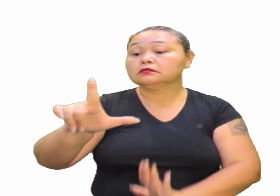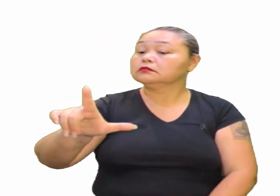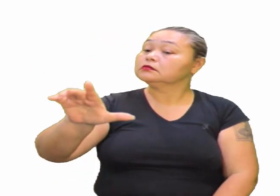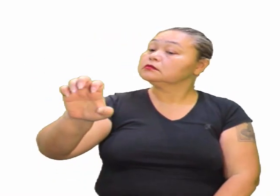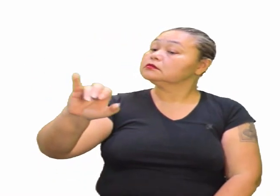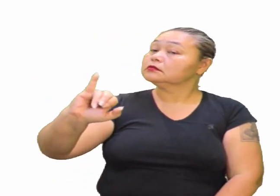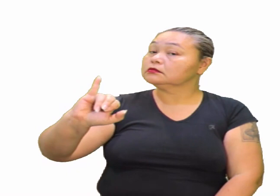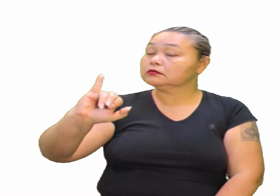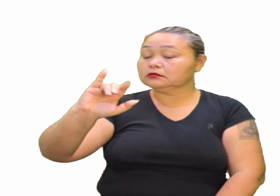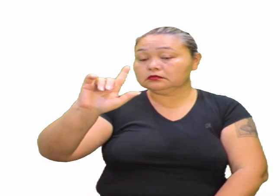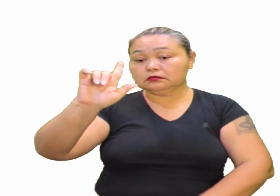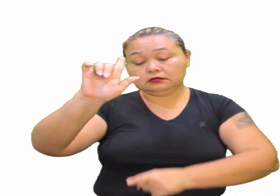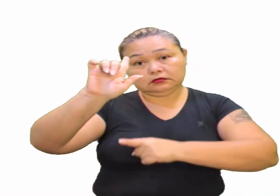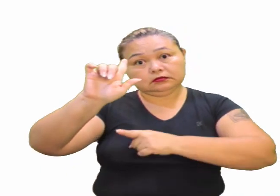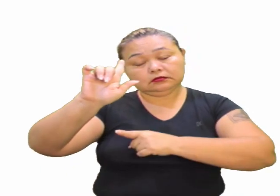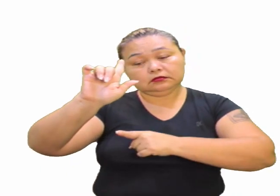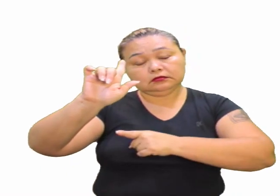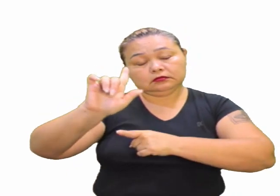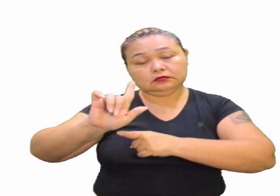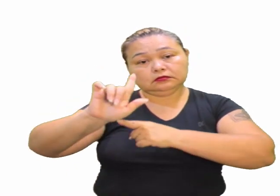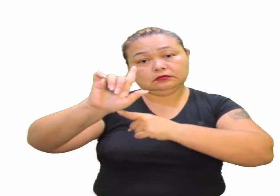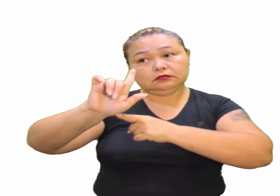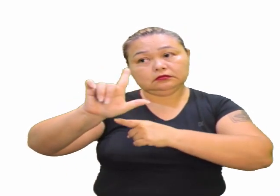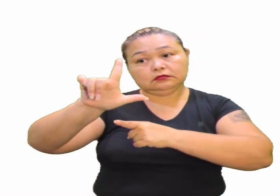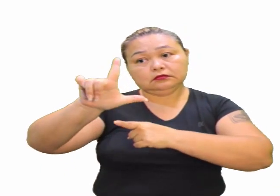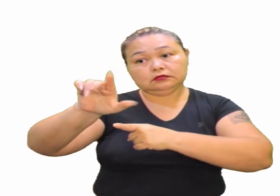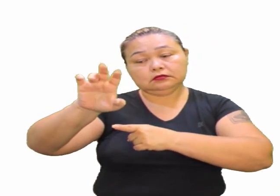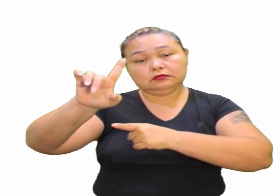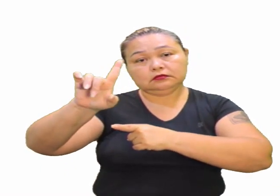da gravidade, a lei da